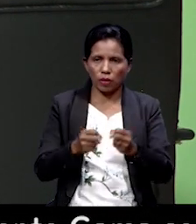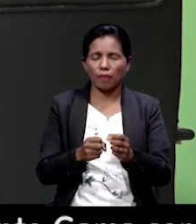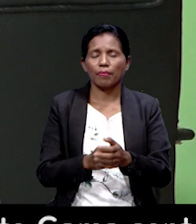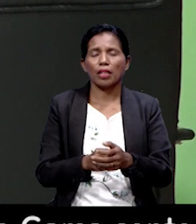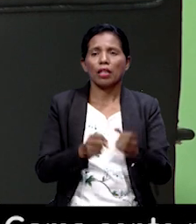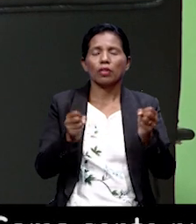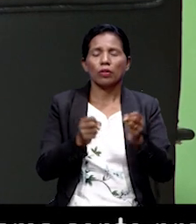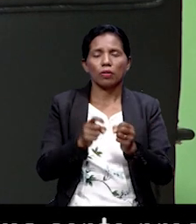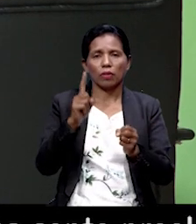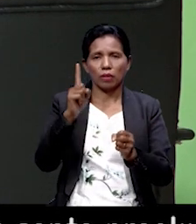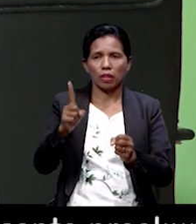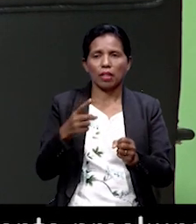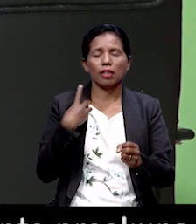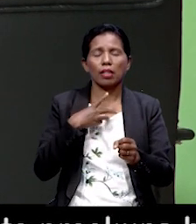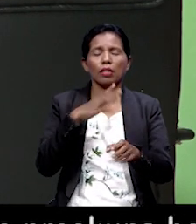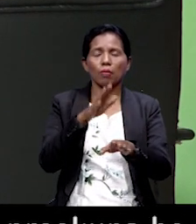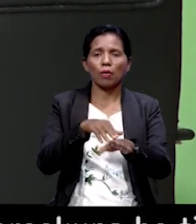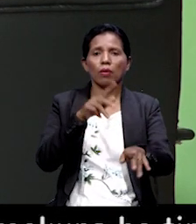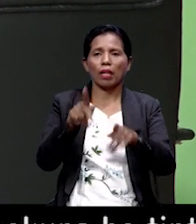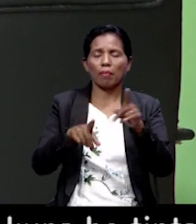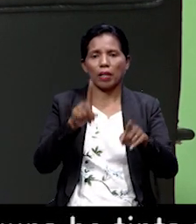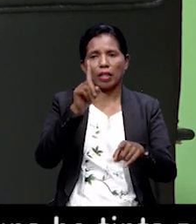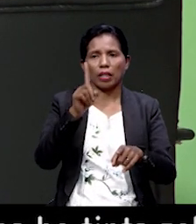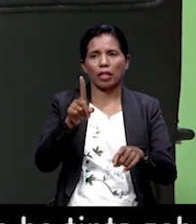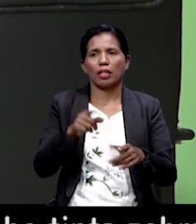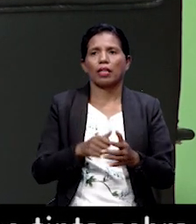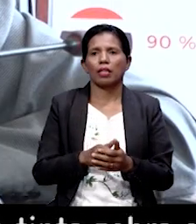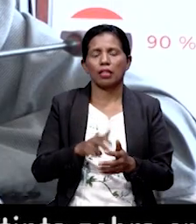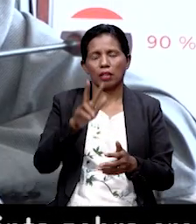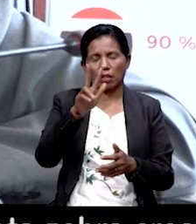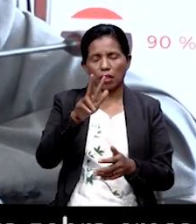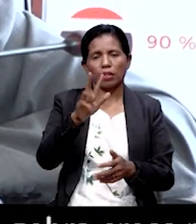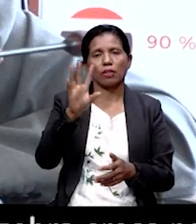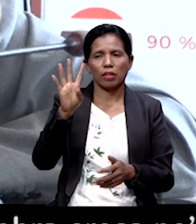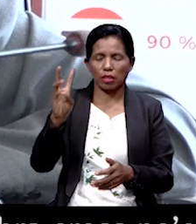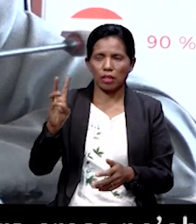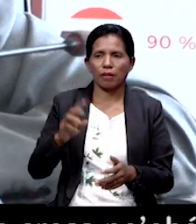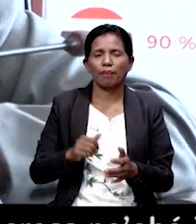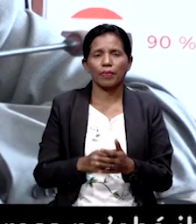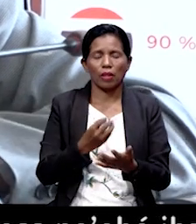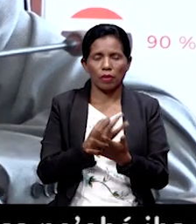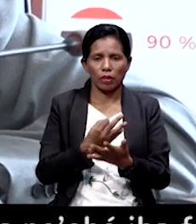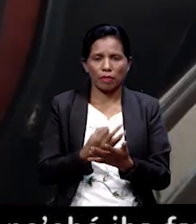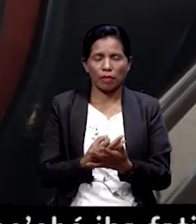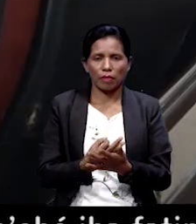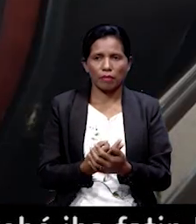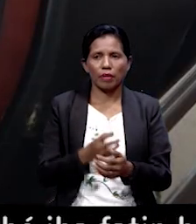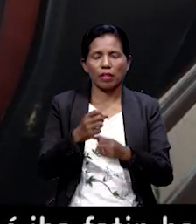suco se recruta EMA entre 3 ou 6. Orçamento para census umakain tinan rihun rua